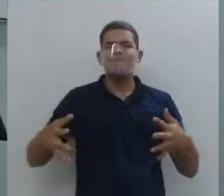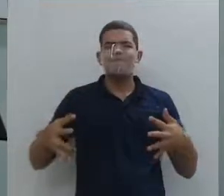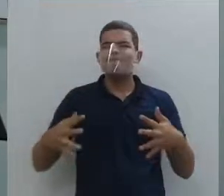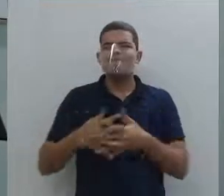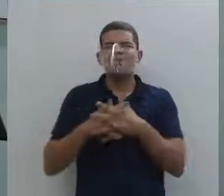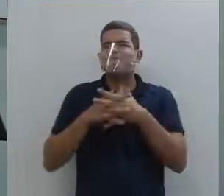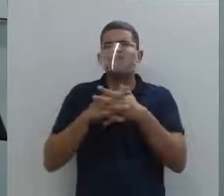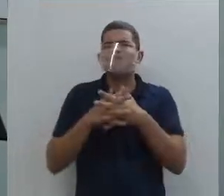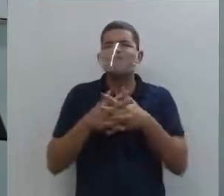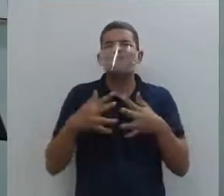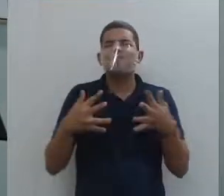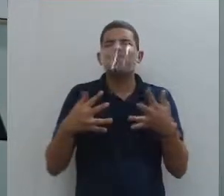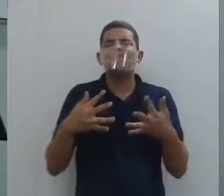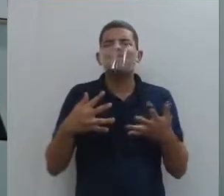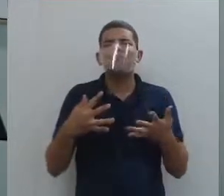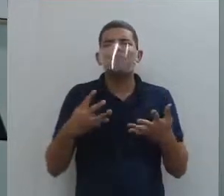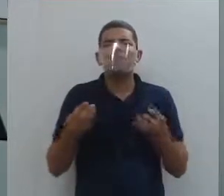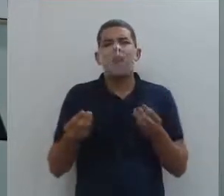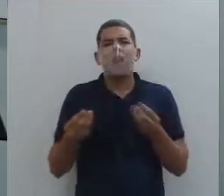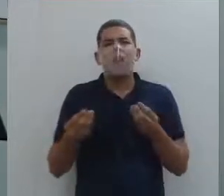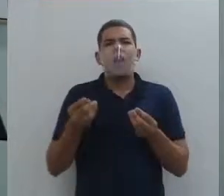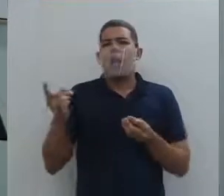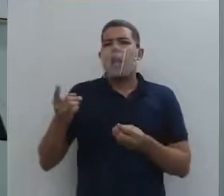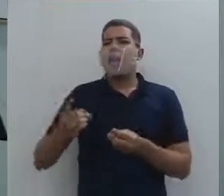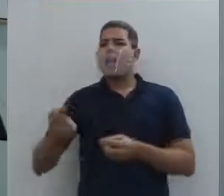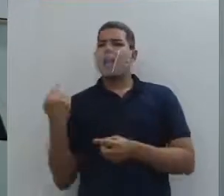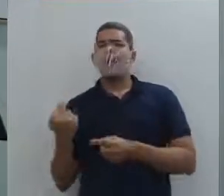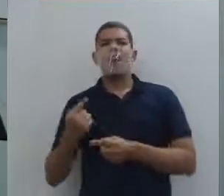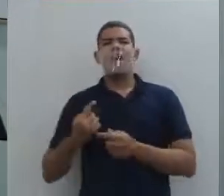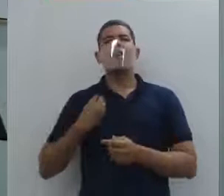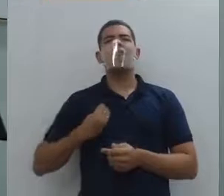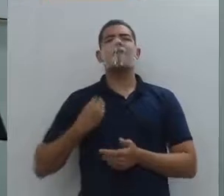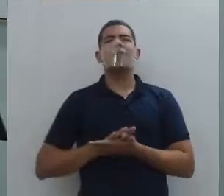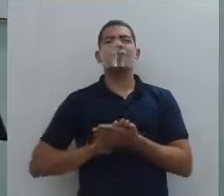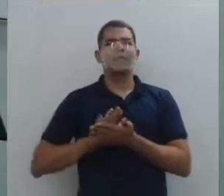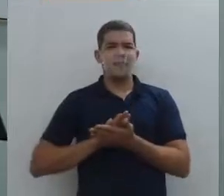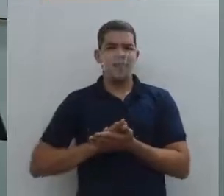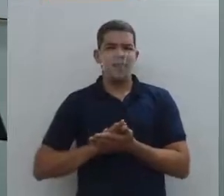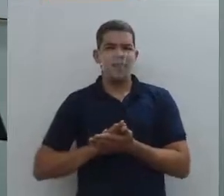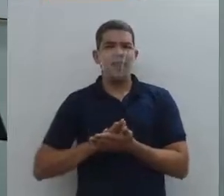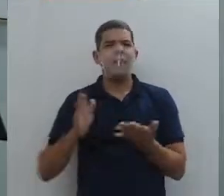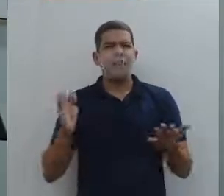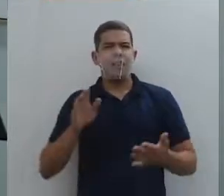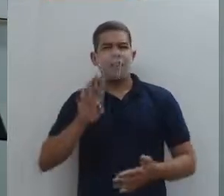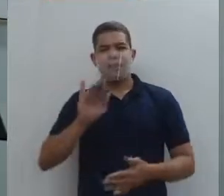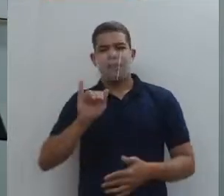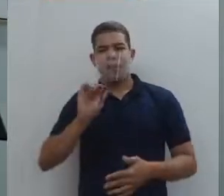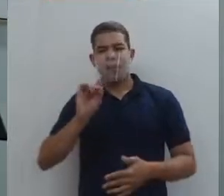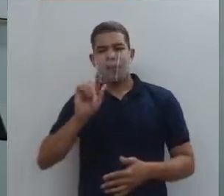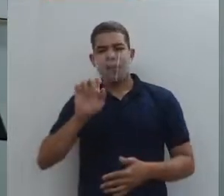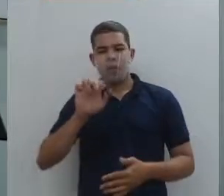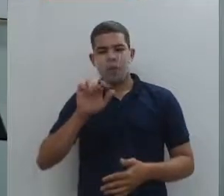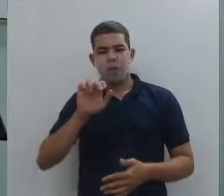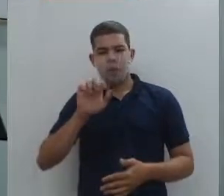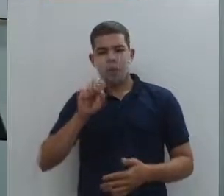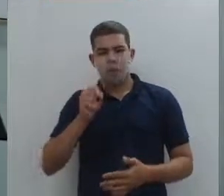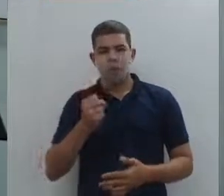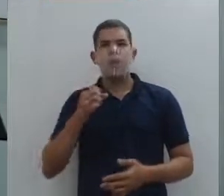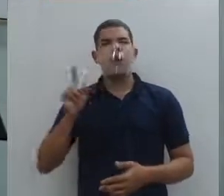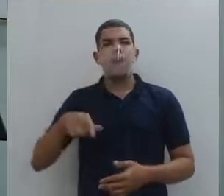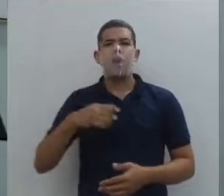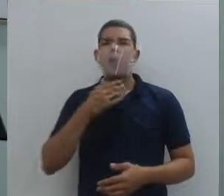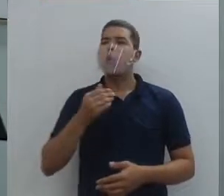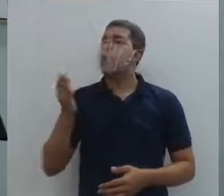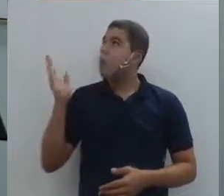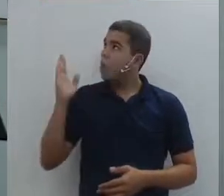viva surgir de um ser pré-existente. Então, a teoria da biogênese foi o Louis Pasteur que deu início a essa teoria. Ele foi um